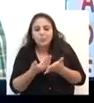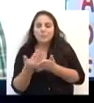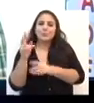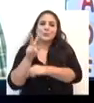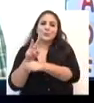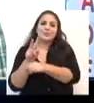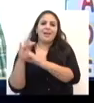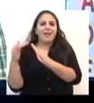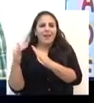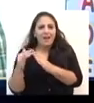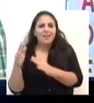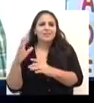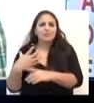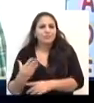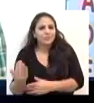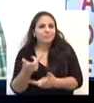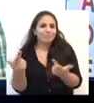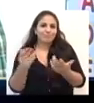outras funções, assim.